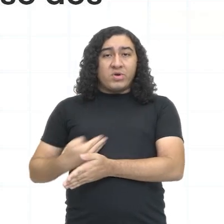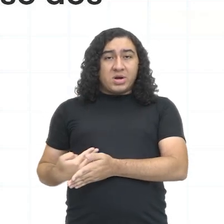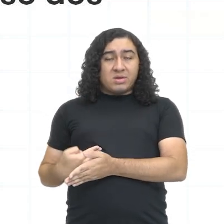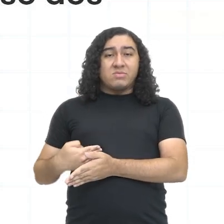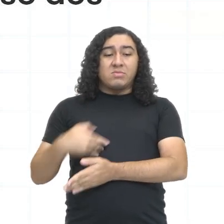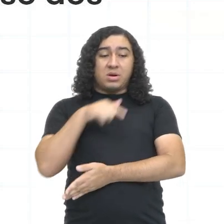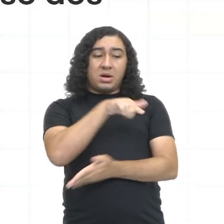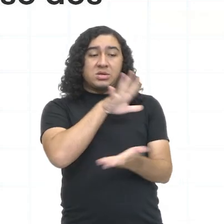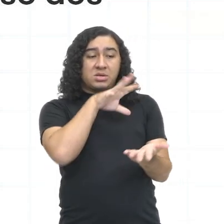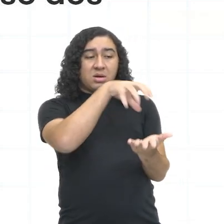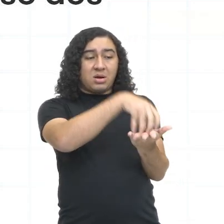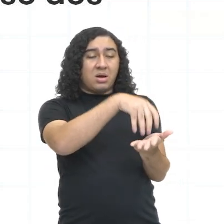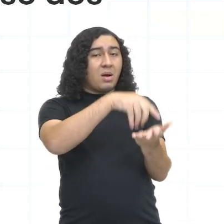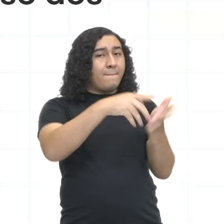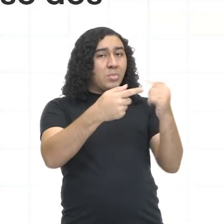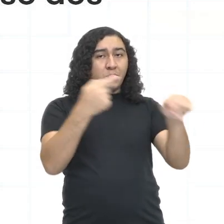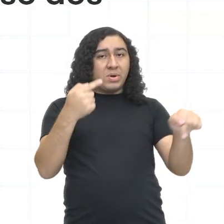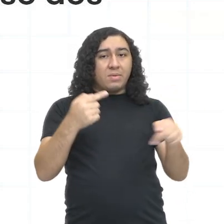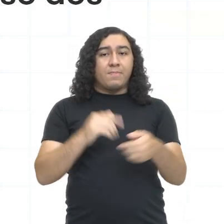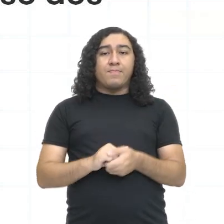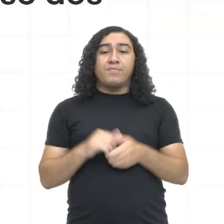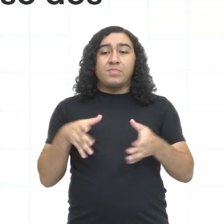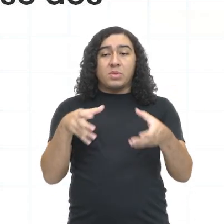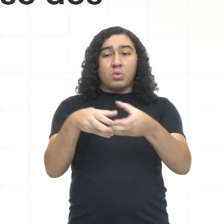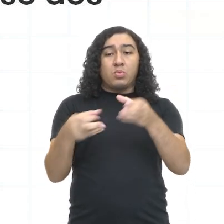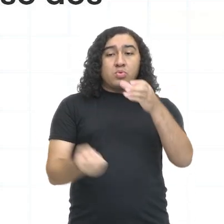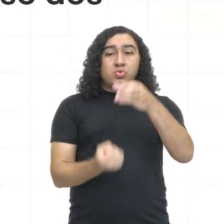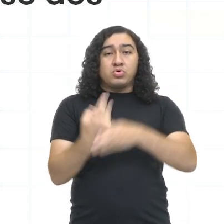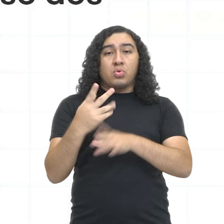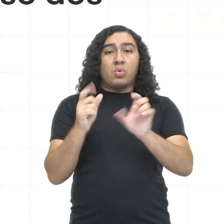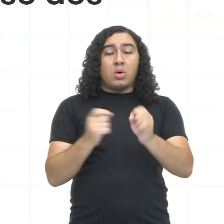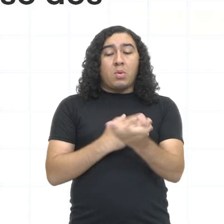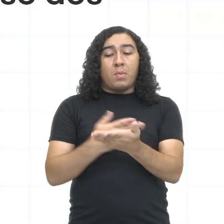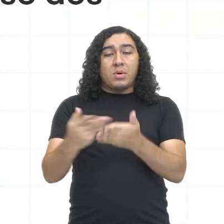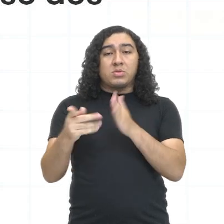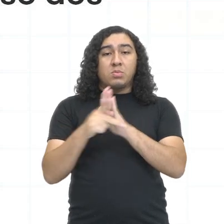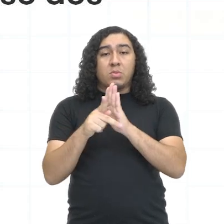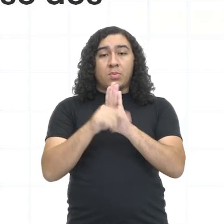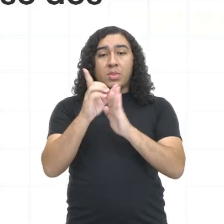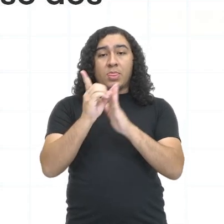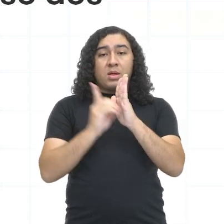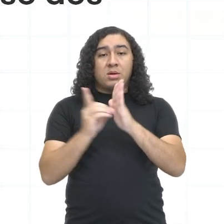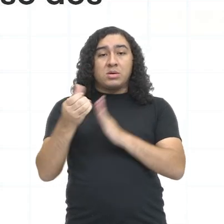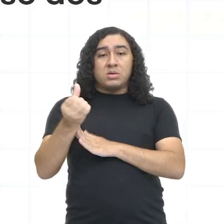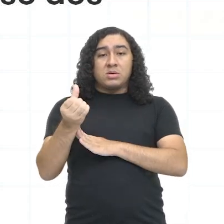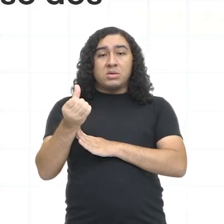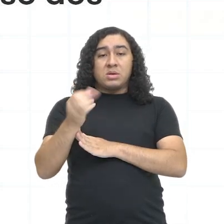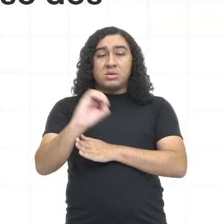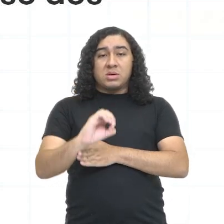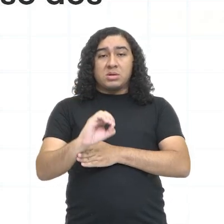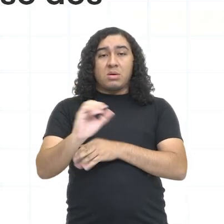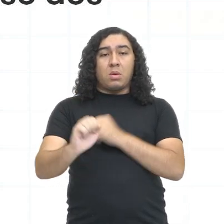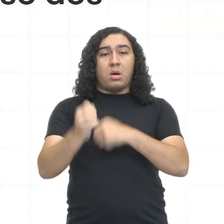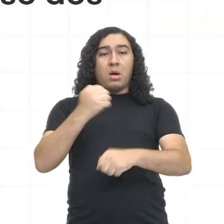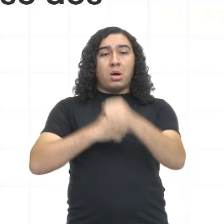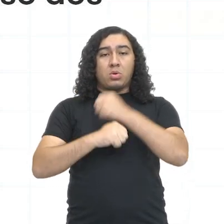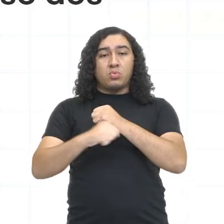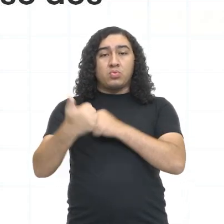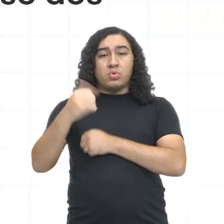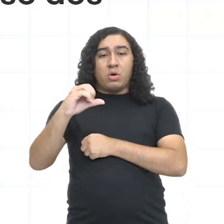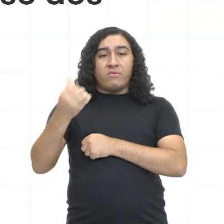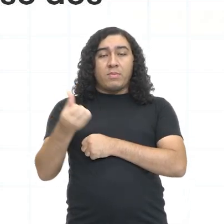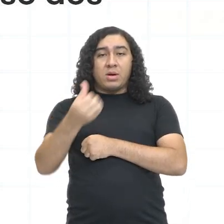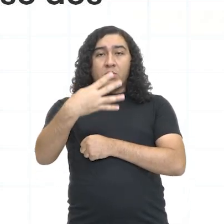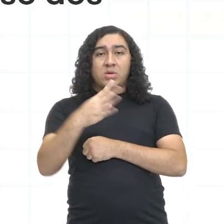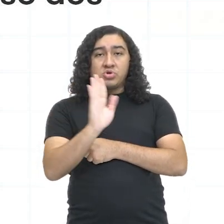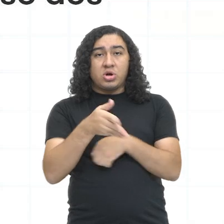Então, a Jovem Guarda ela surgiu, né, a partir de 1964, quando a ditadura se instalou no